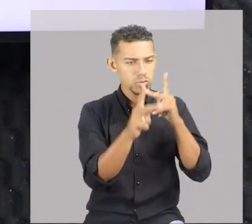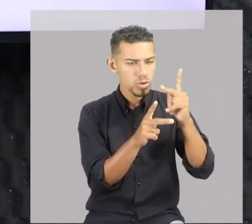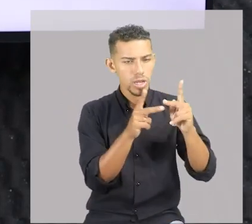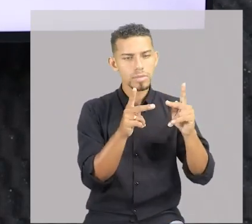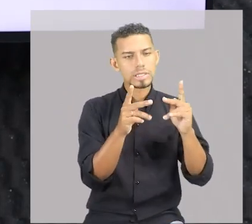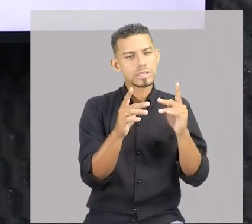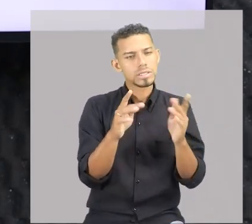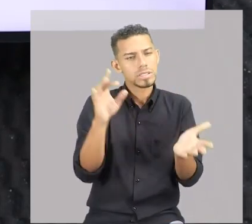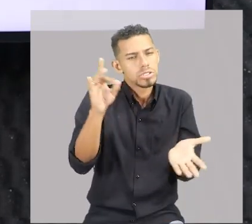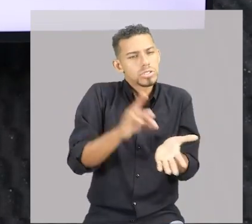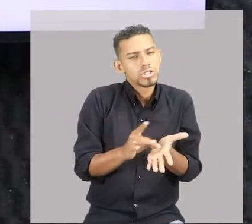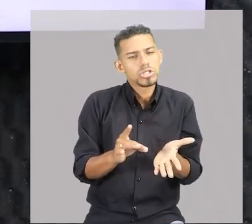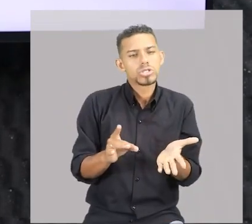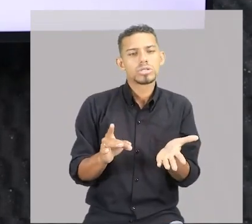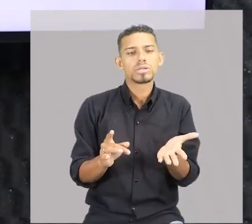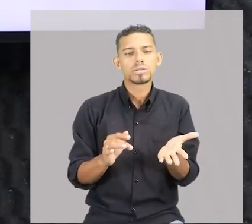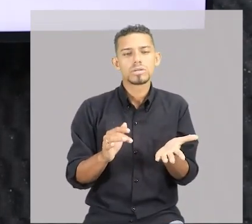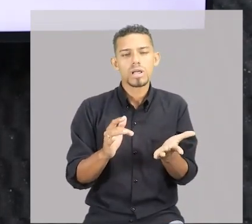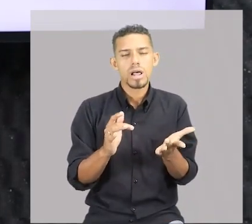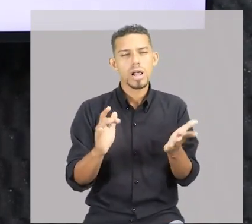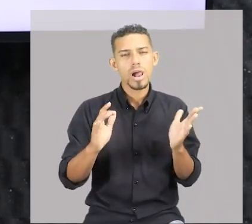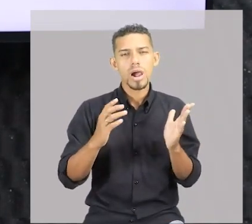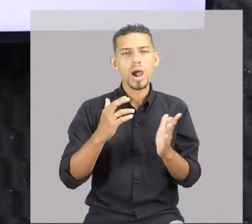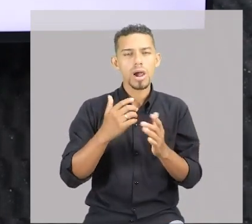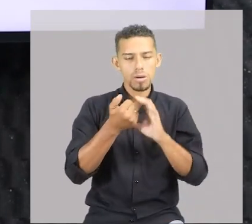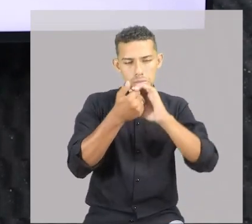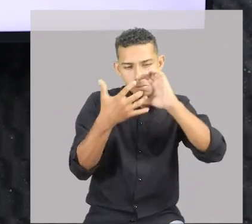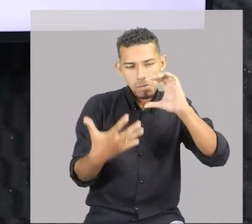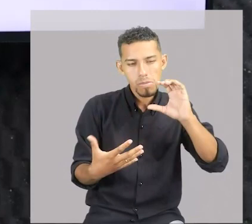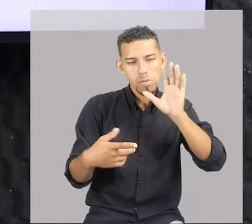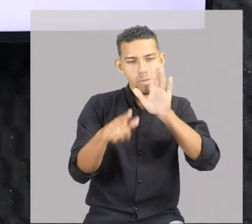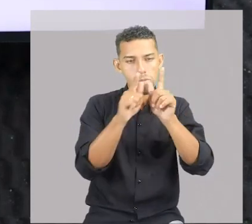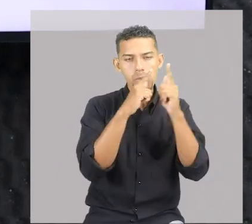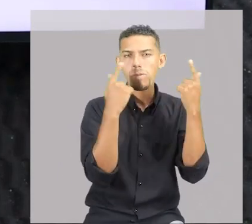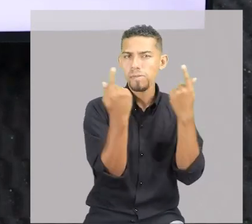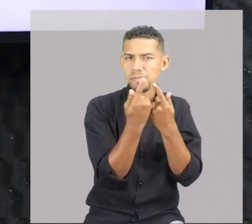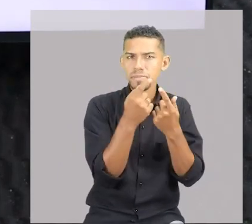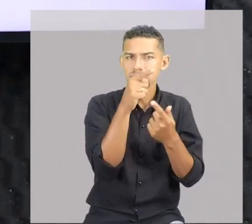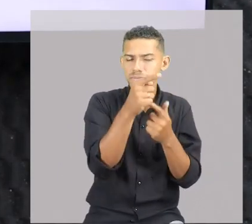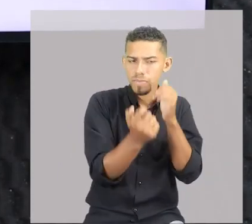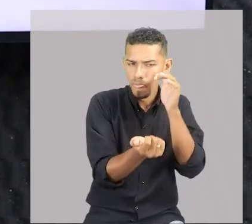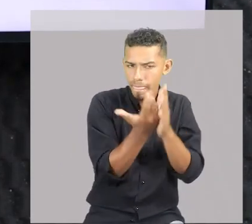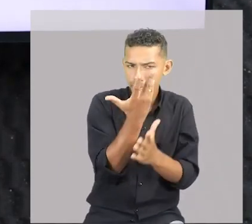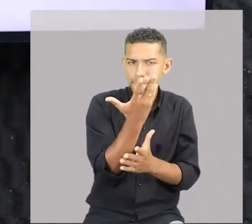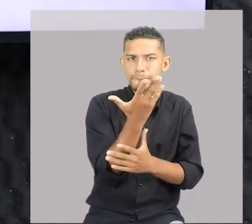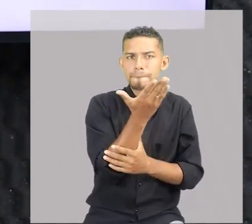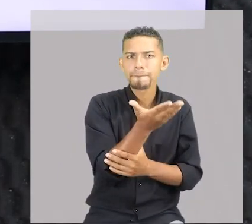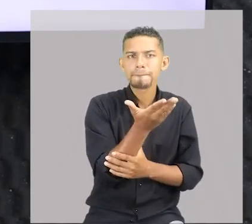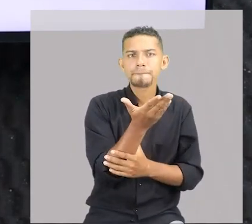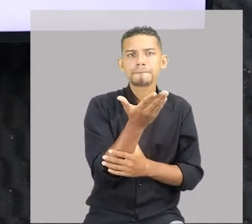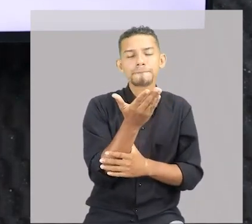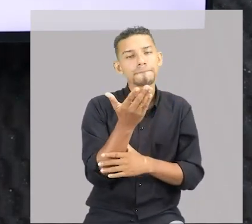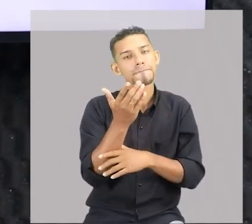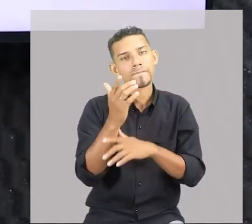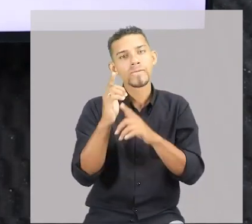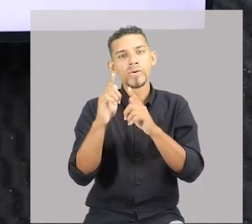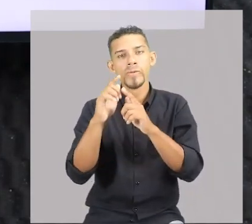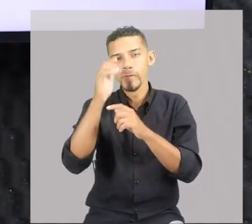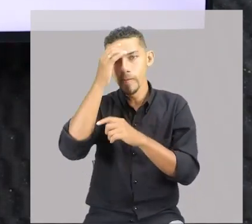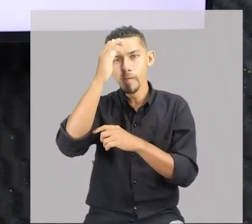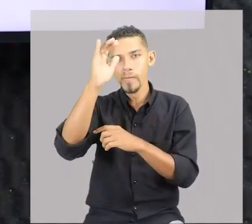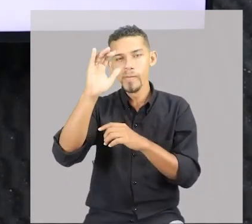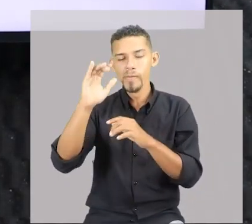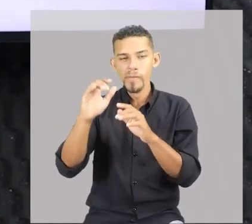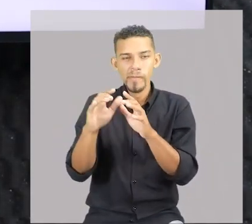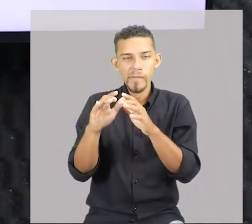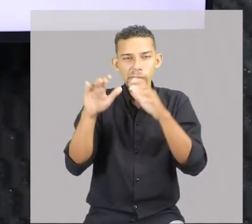genuína, que reflete as características daquele grupo onde ela foi criada. E a cultura de massa é uma cultura